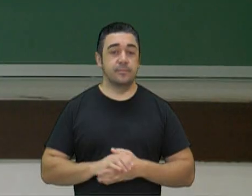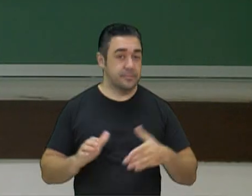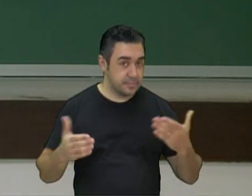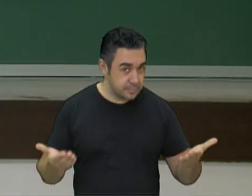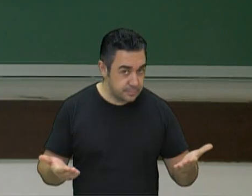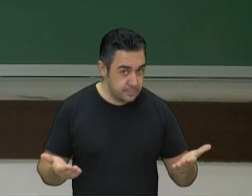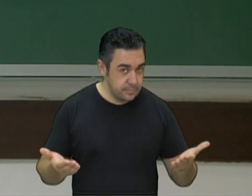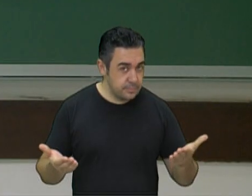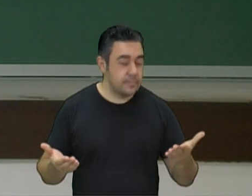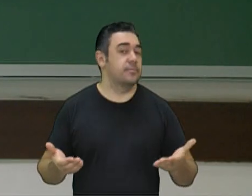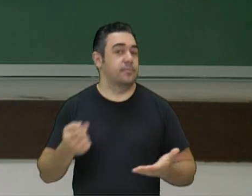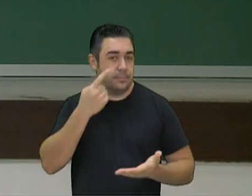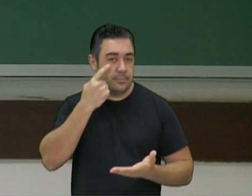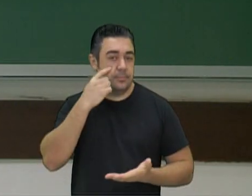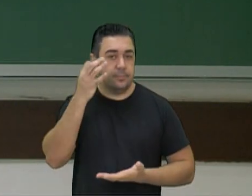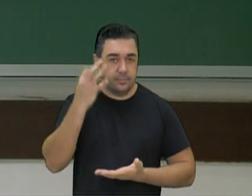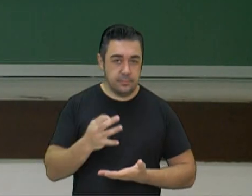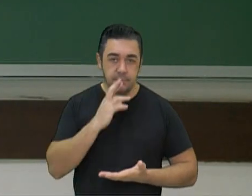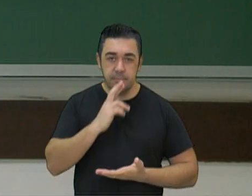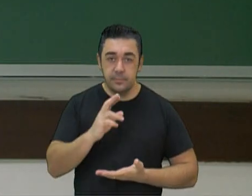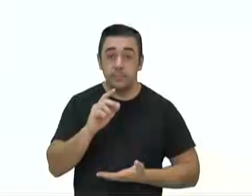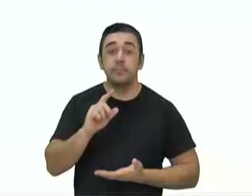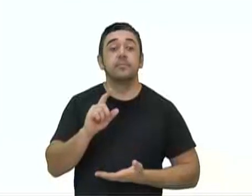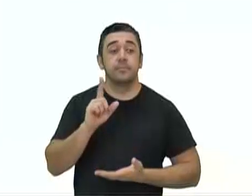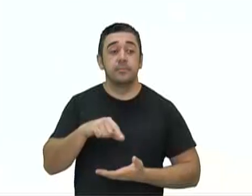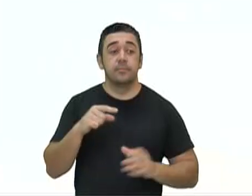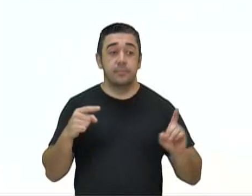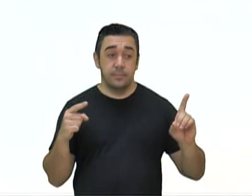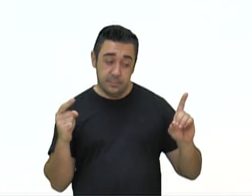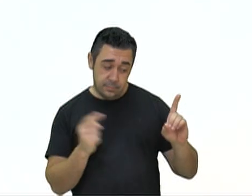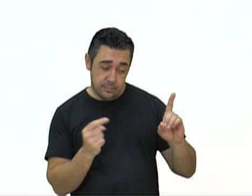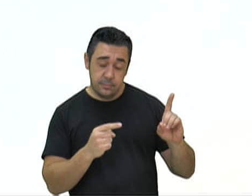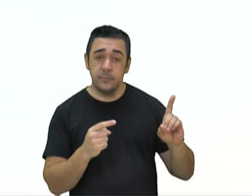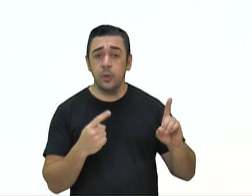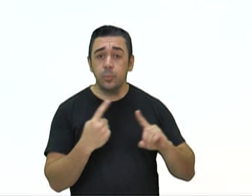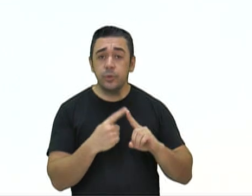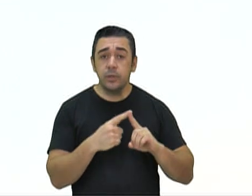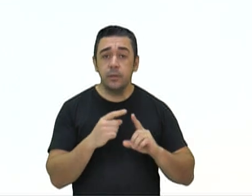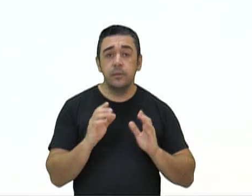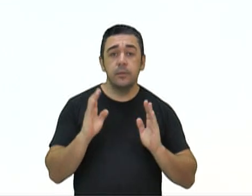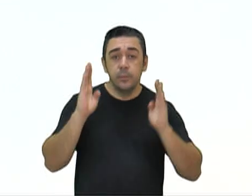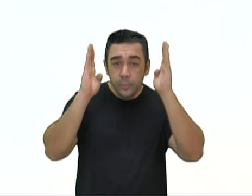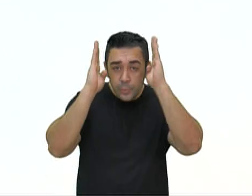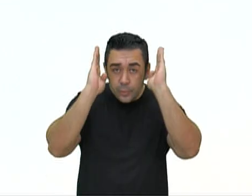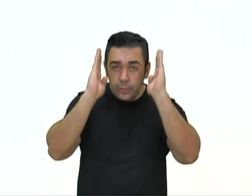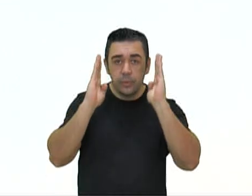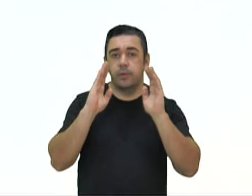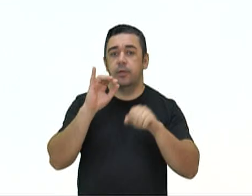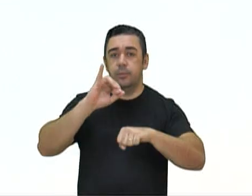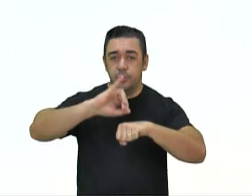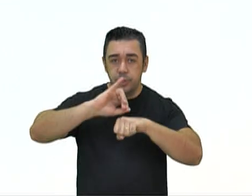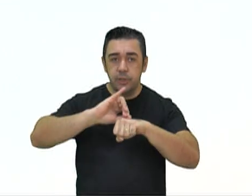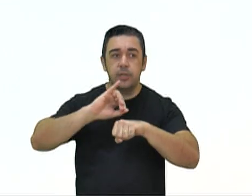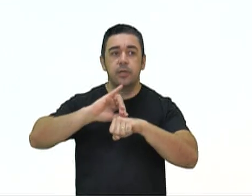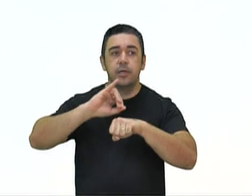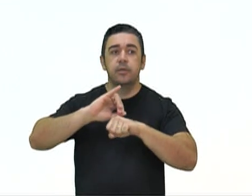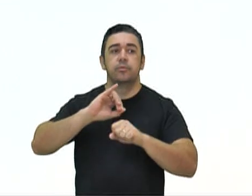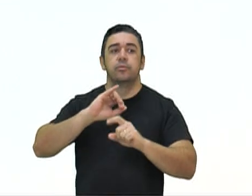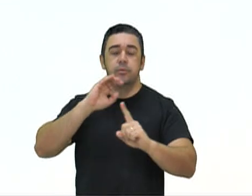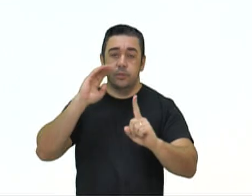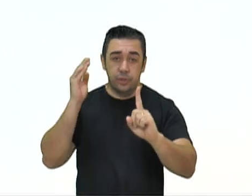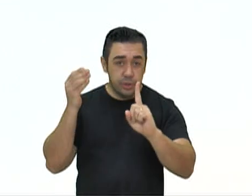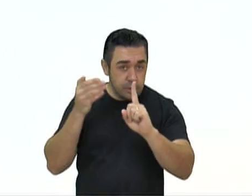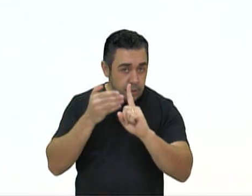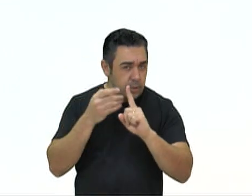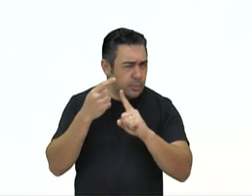Então, galera, vamos verificar quem acertou, marcou um X na letra D. Observem lá. Então, burro é objeto indireto do verbo deixar, pois na frase acima se